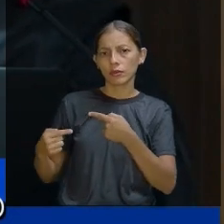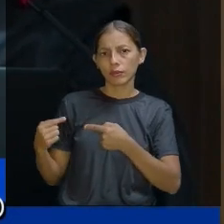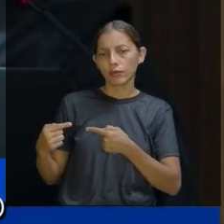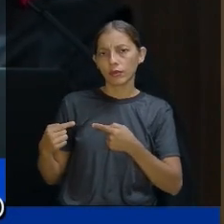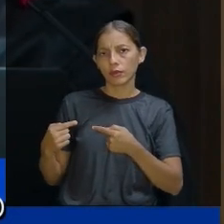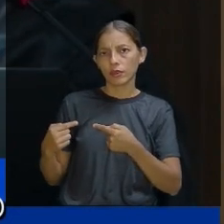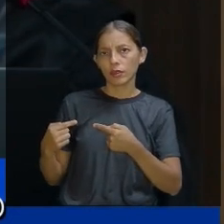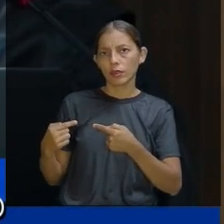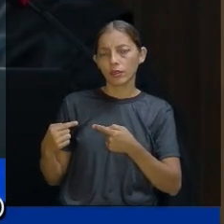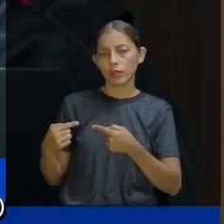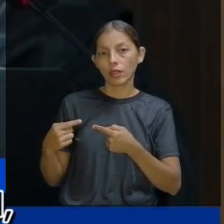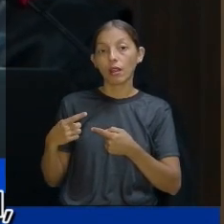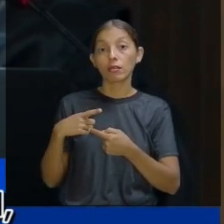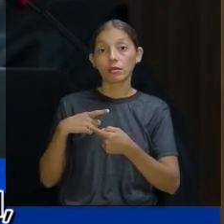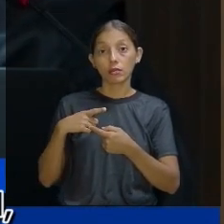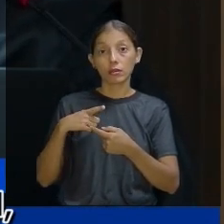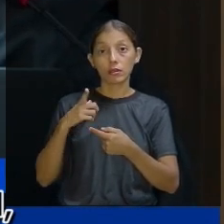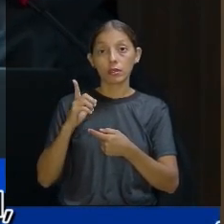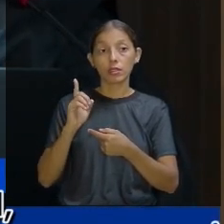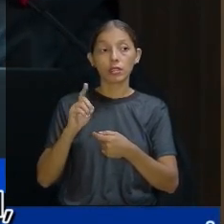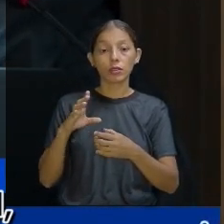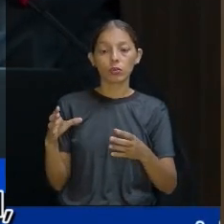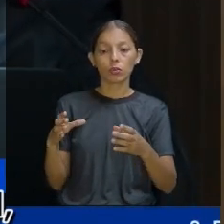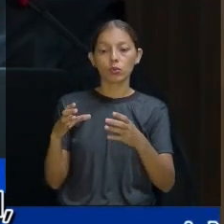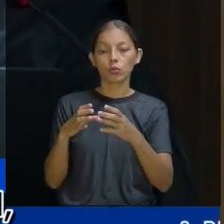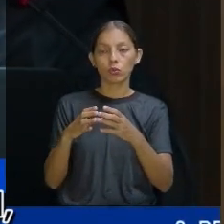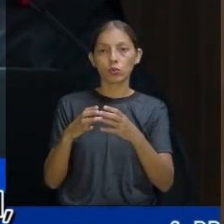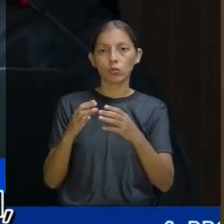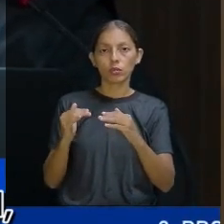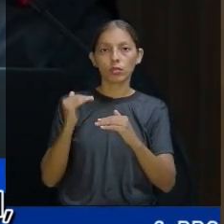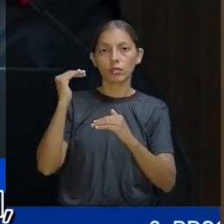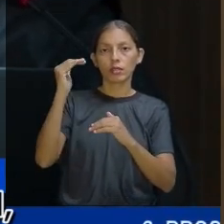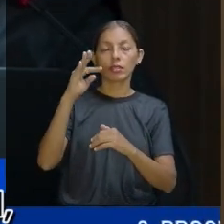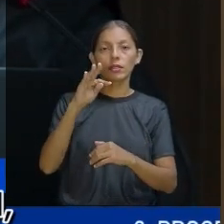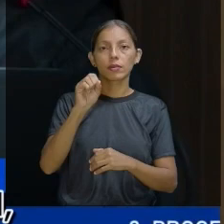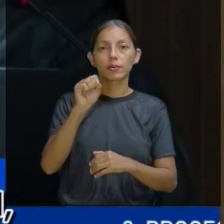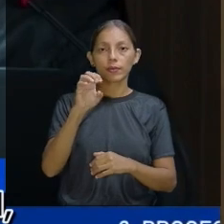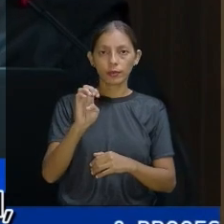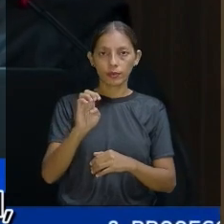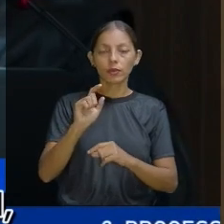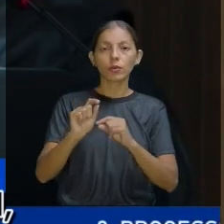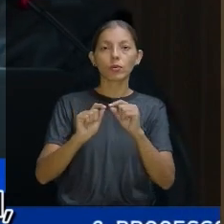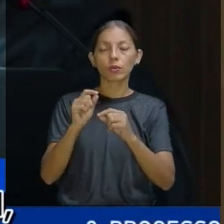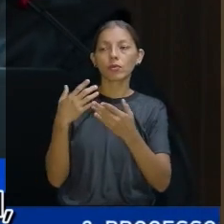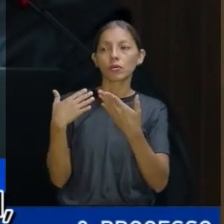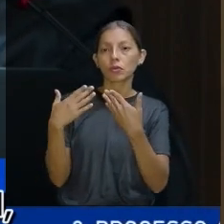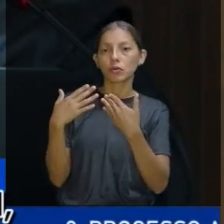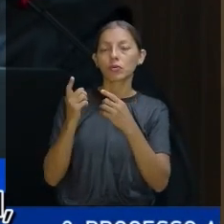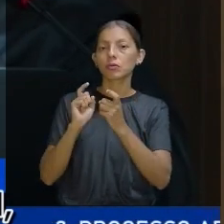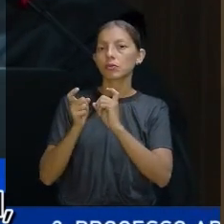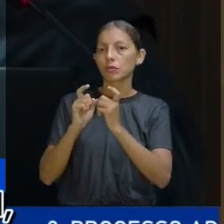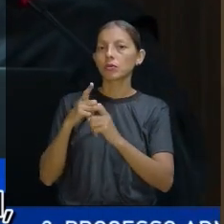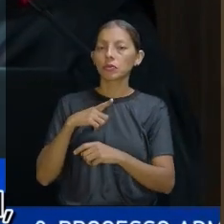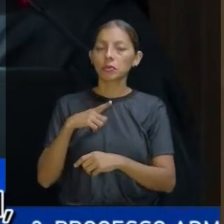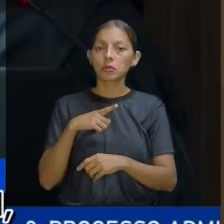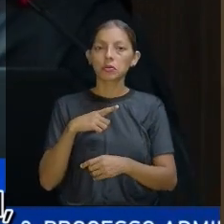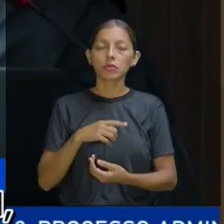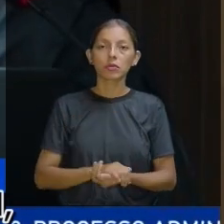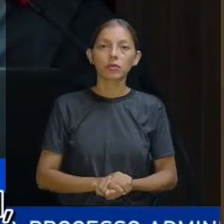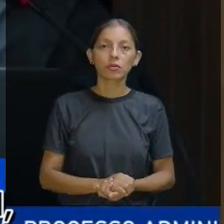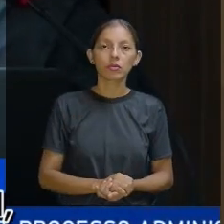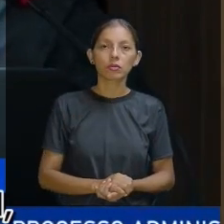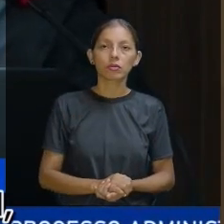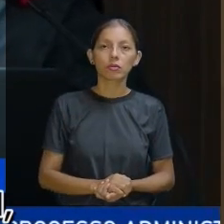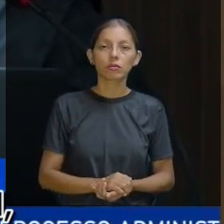no TSE, mas, segundo a última reunião que tivemos, na semana retrasada,